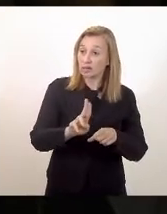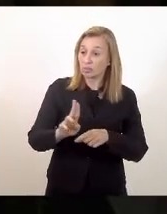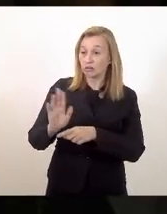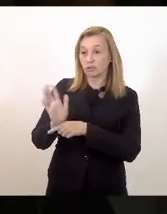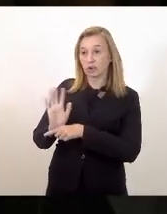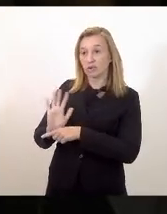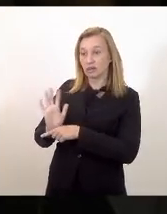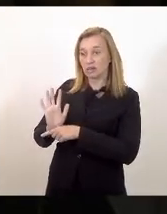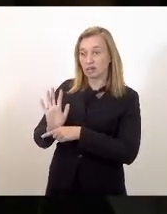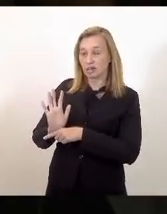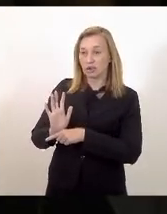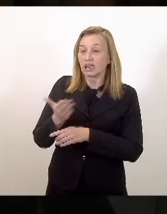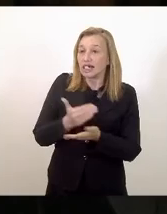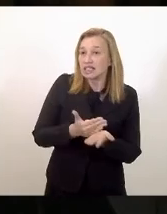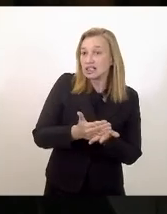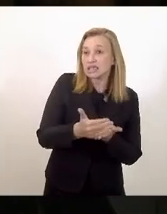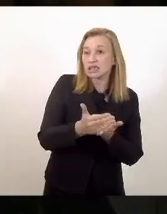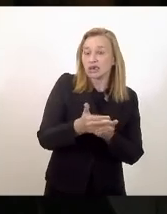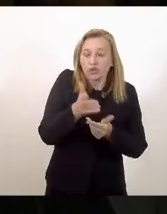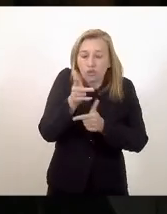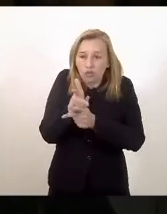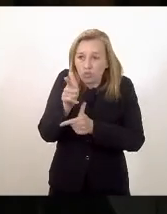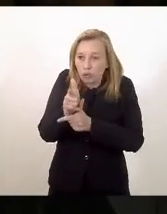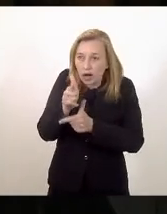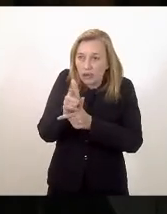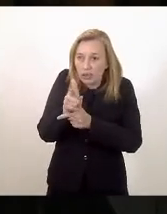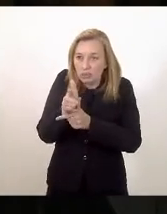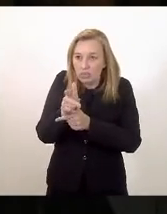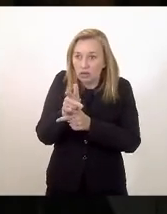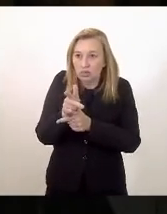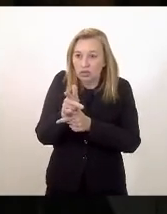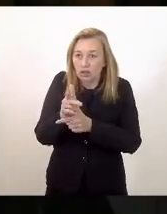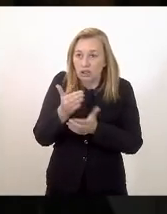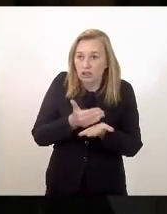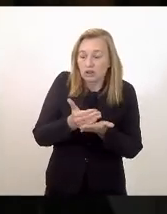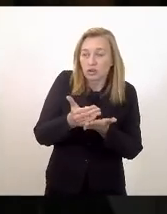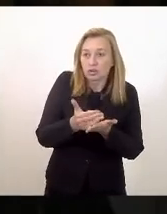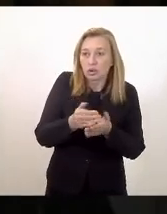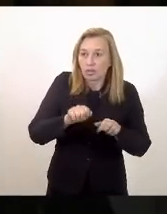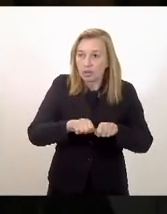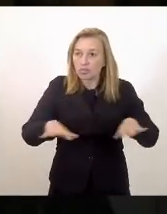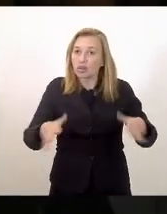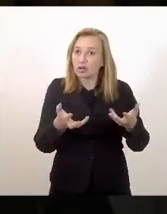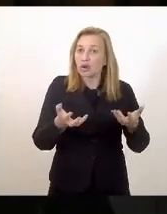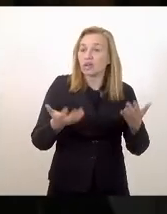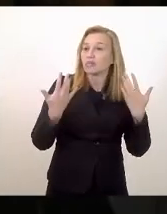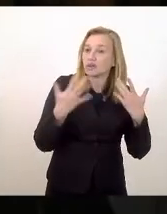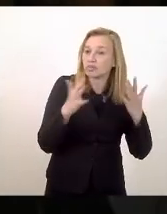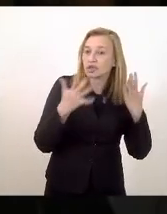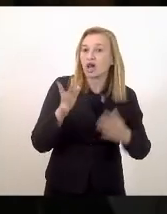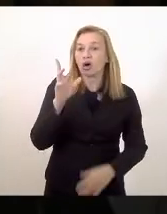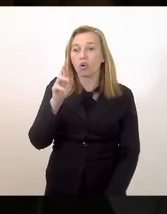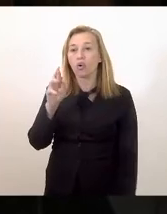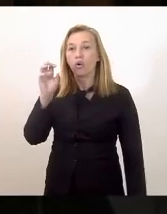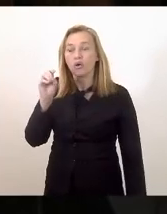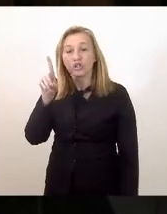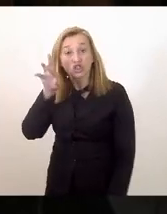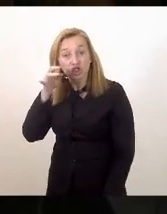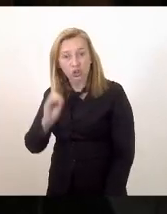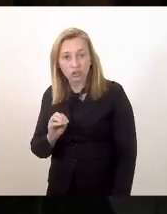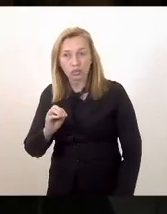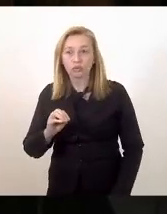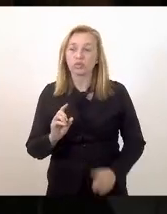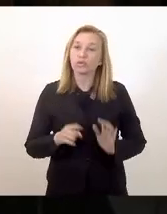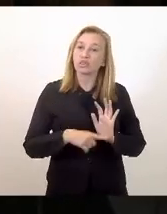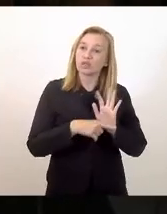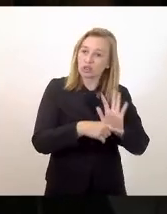já estava iniciando a filmagem quando sobreveio a pandemia, e eu queria cumprimentar o Rodrigo por essa